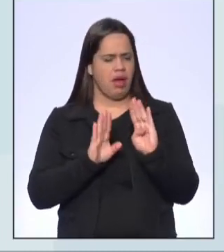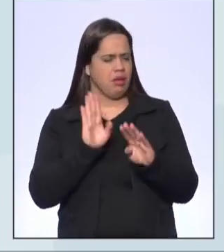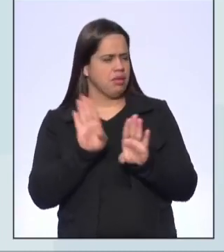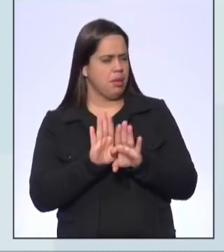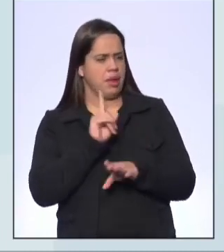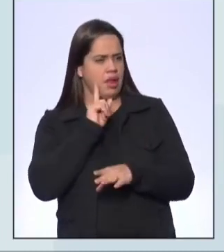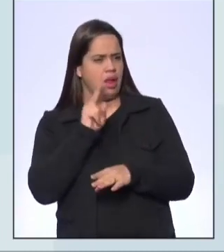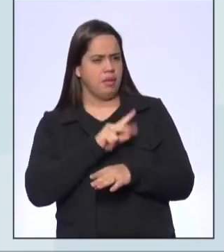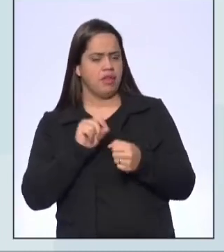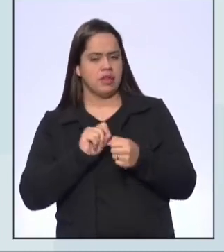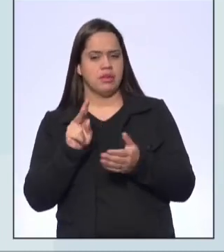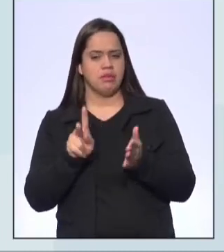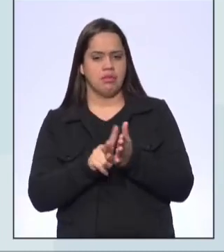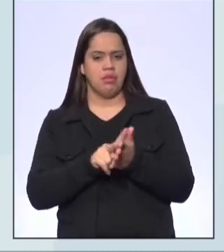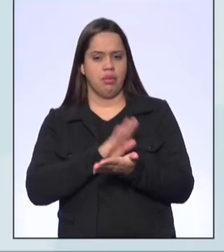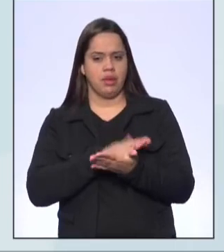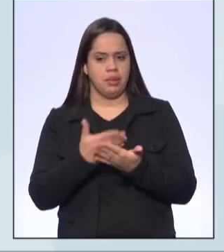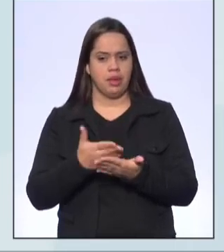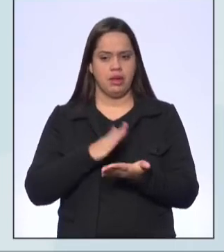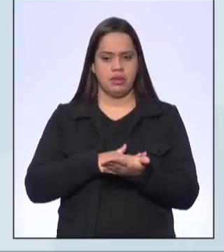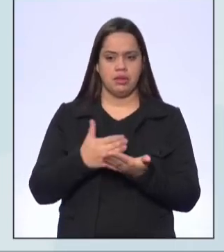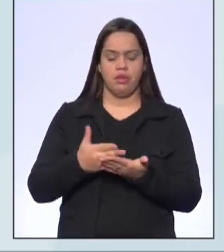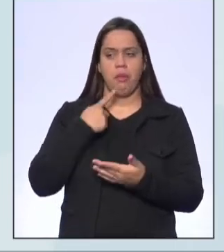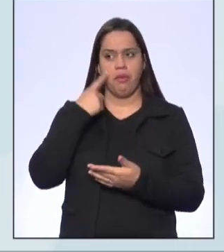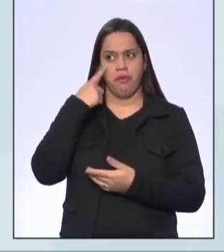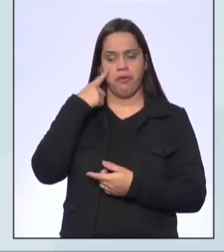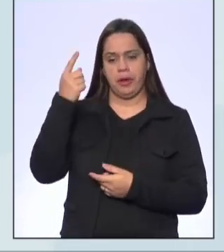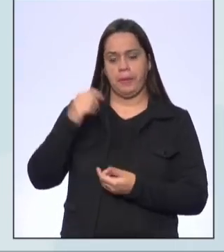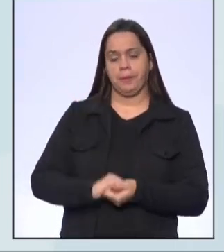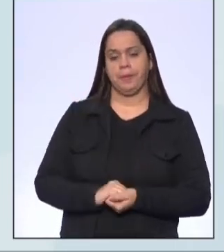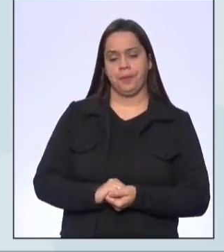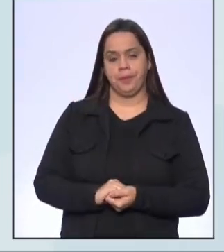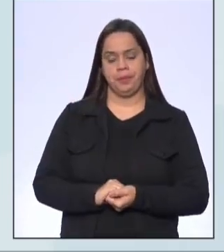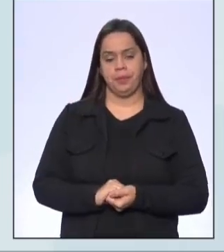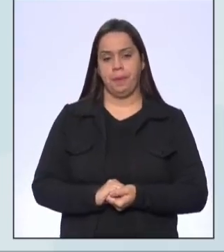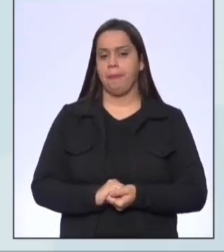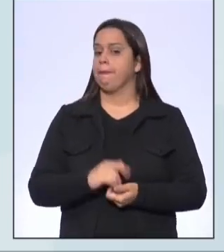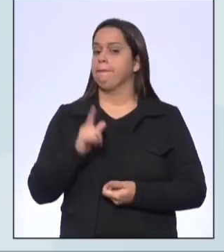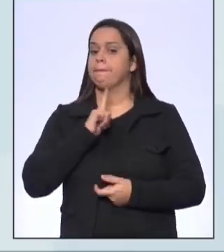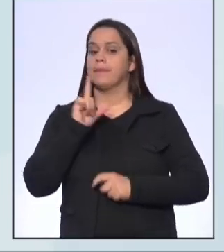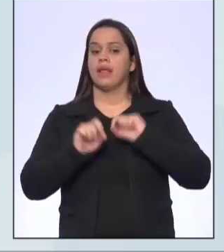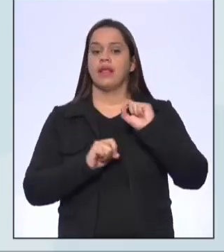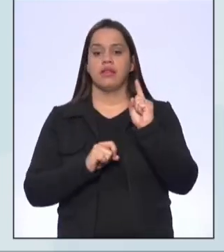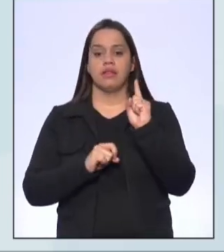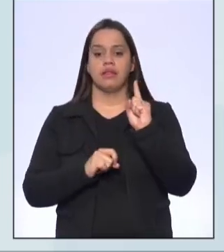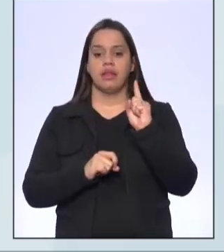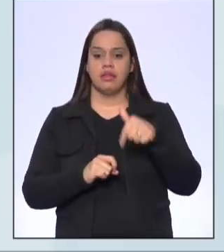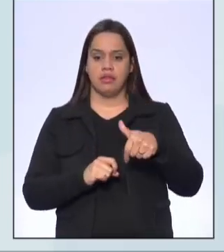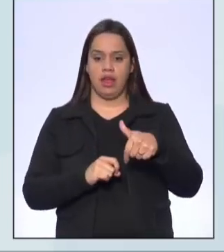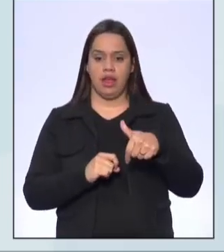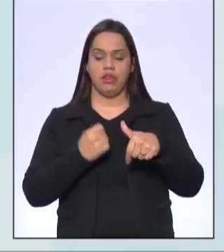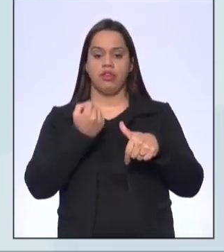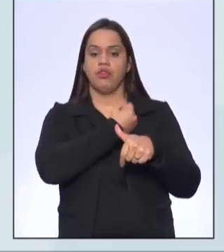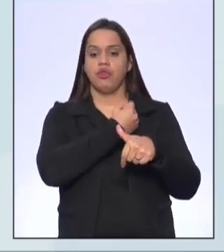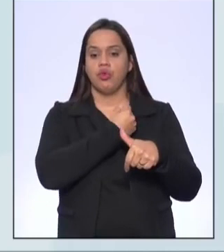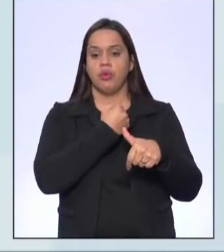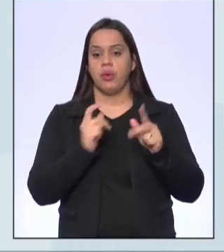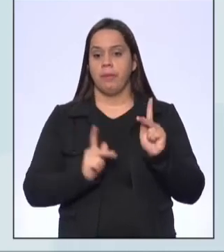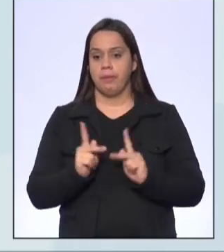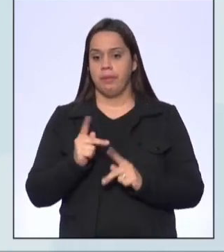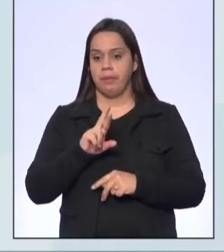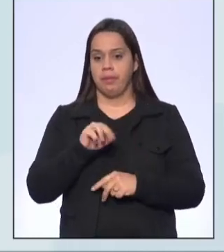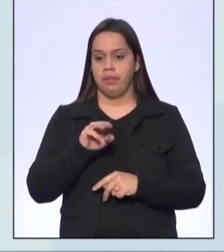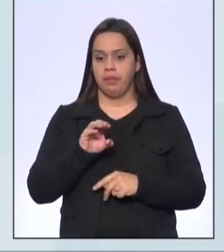para uma interpretação também, né? Vamos pensar assim comigo, né? Você tem ali 17 números primos. Certo.